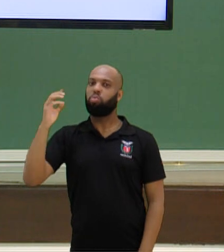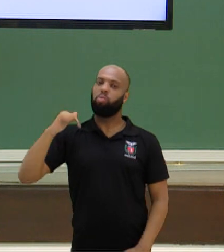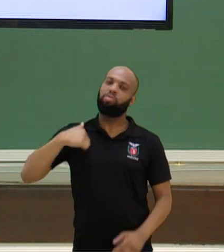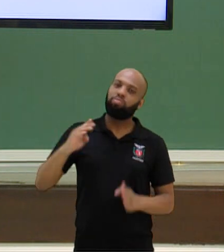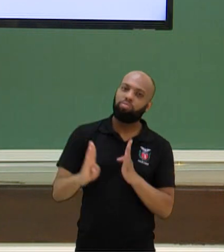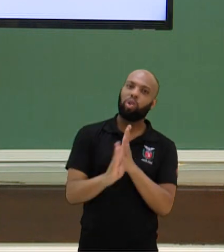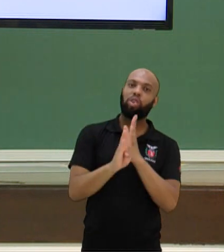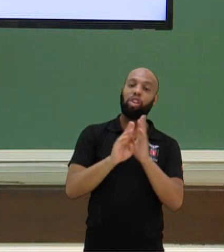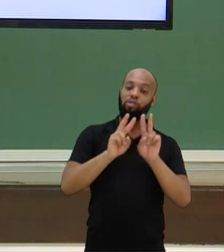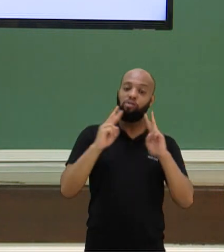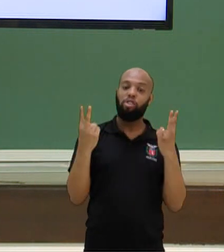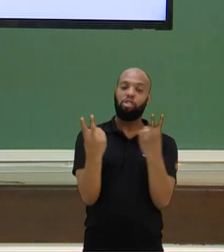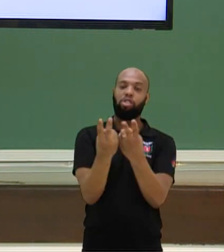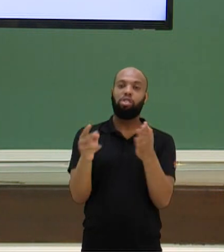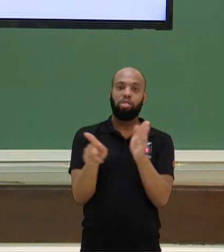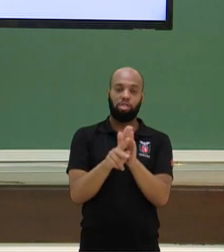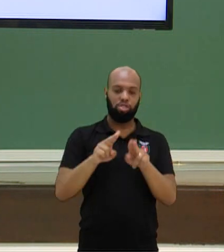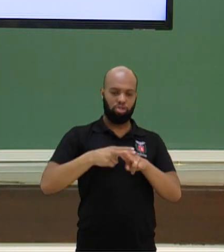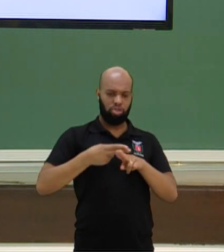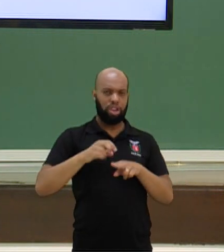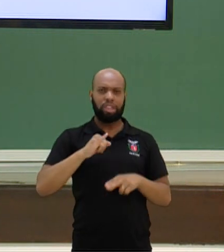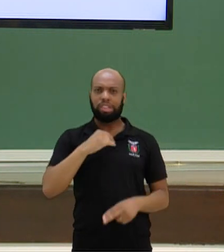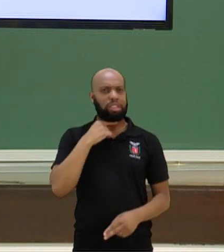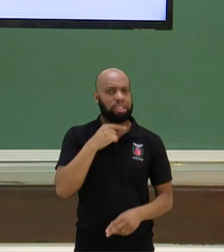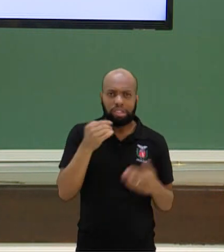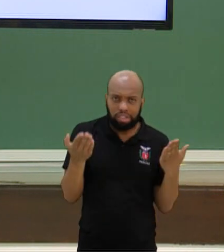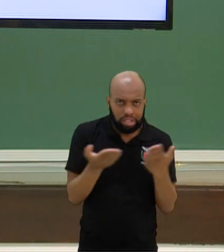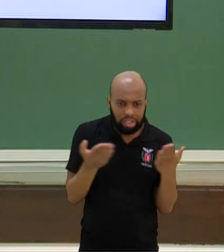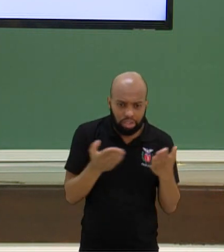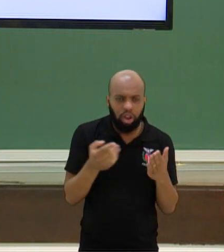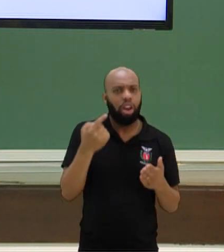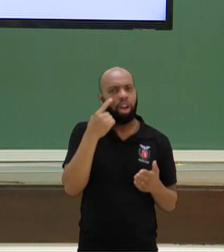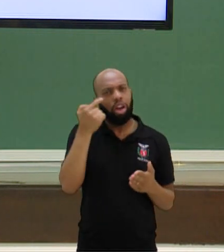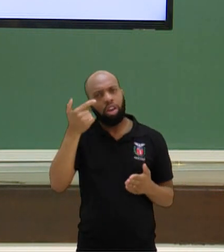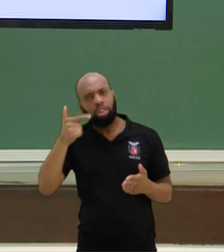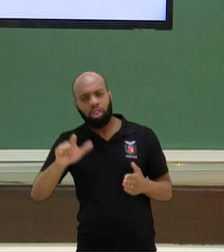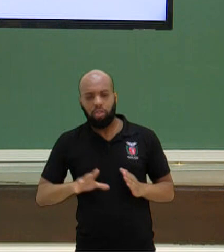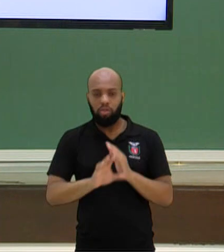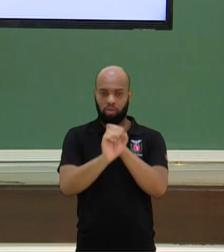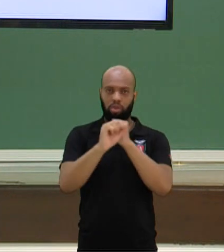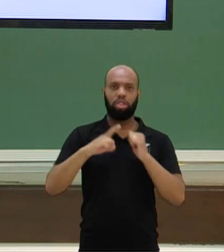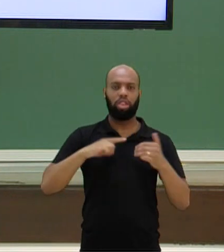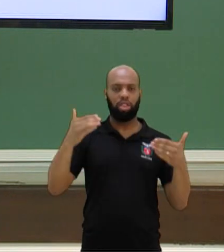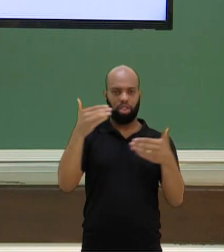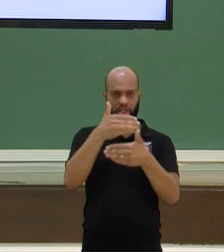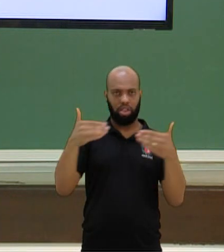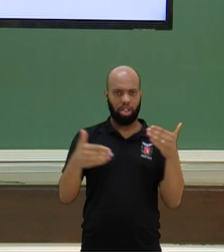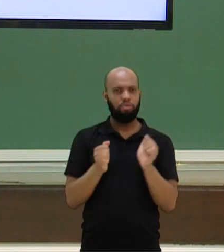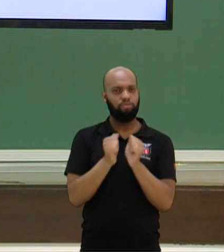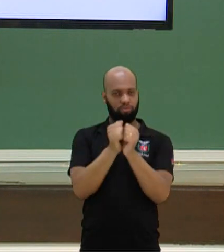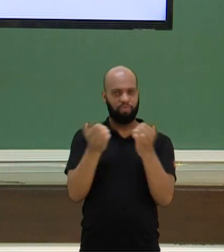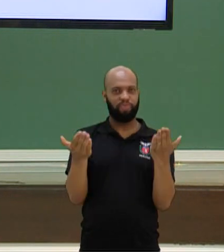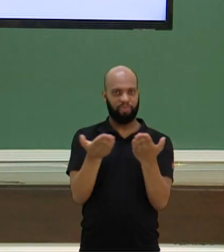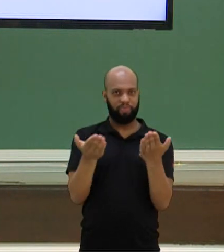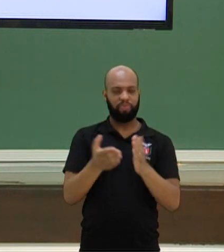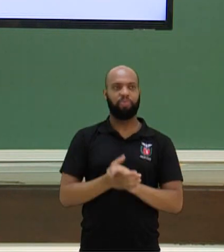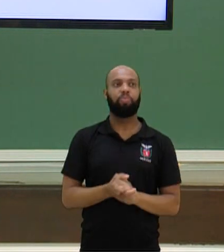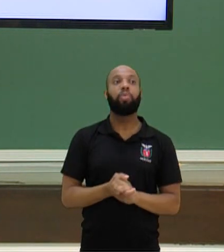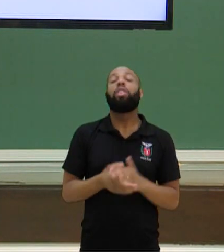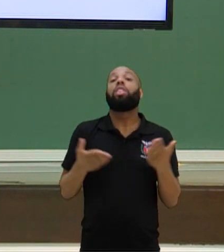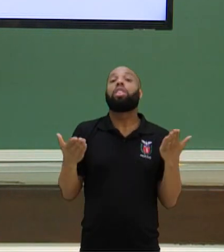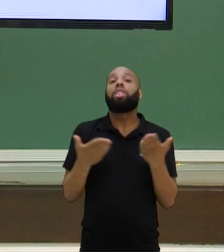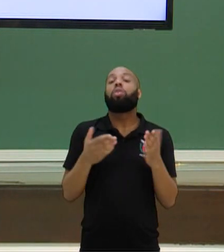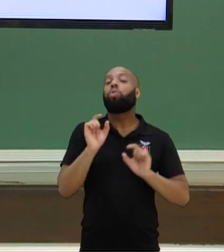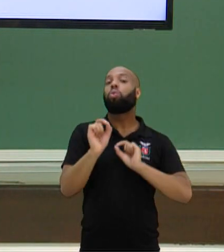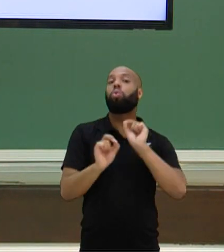bom? Se não conseguiram entender agora, revisem, as contas estão aí no slide, acompanhem, tá bom? Então, agora